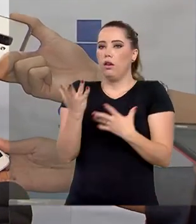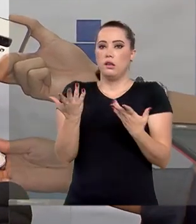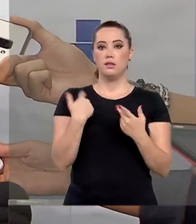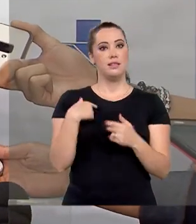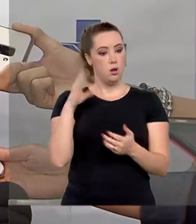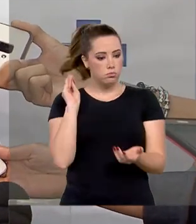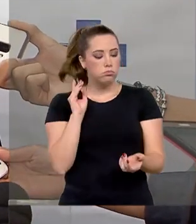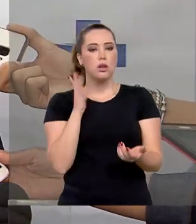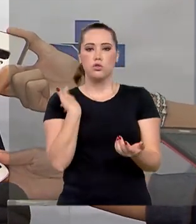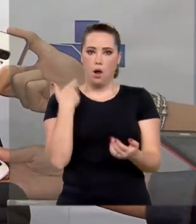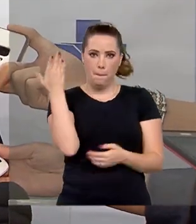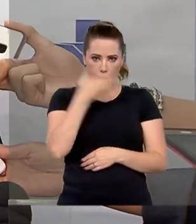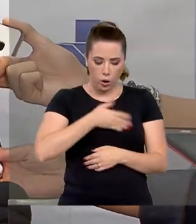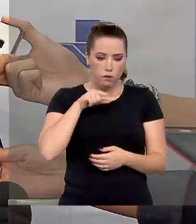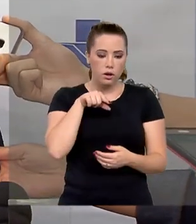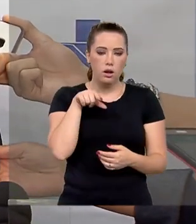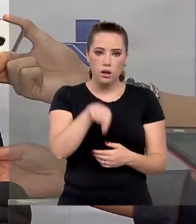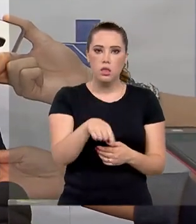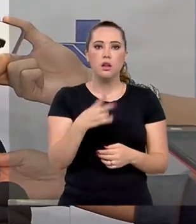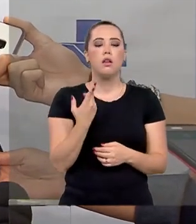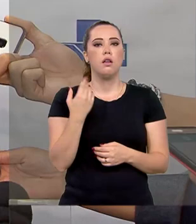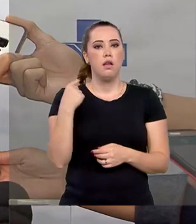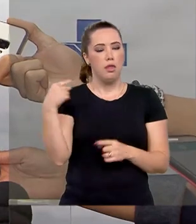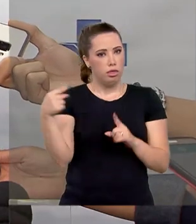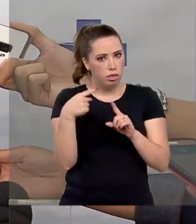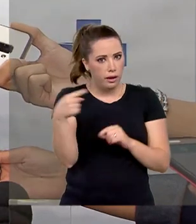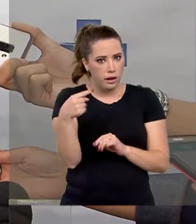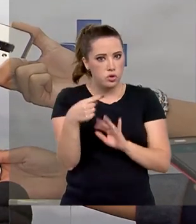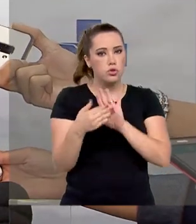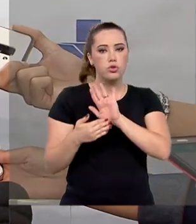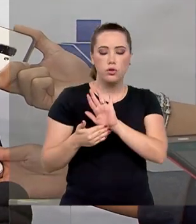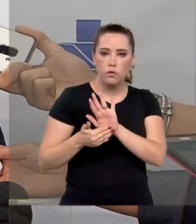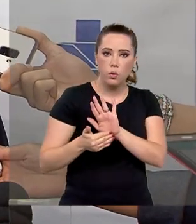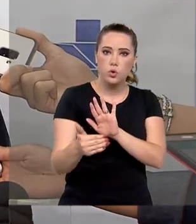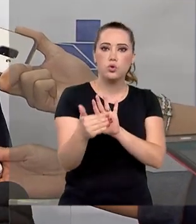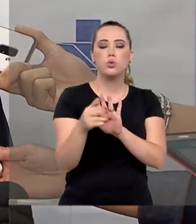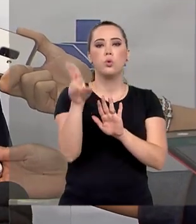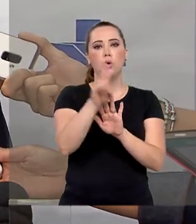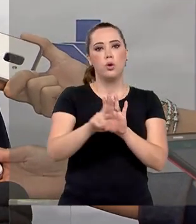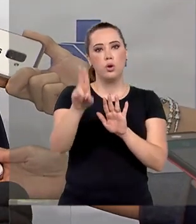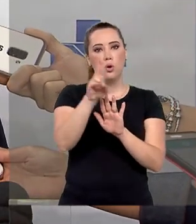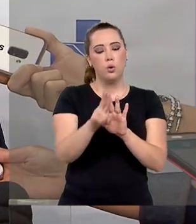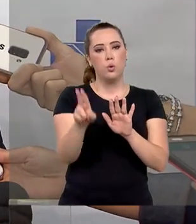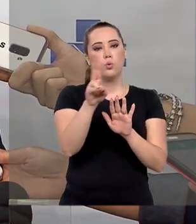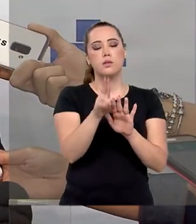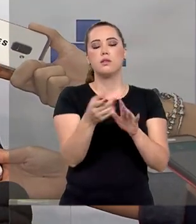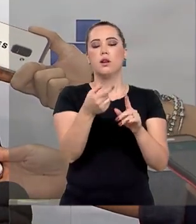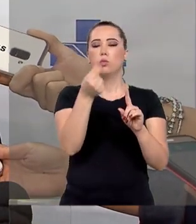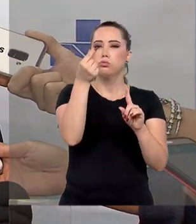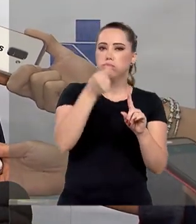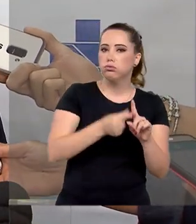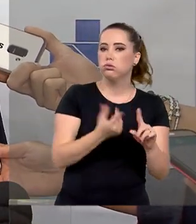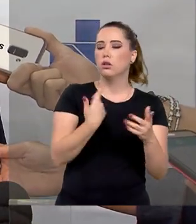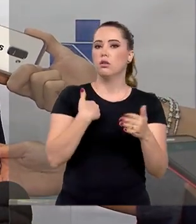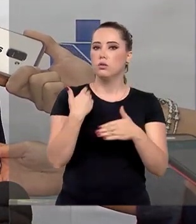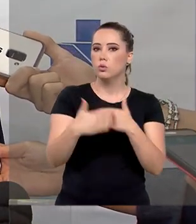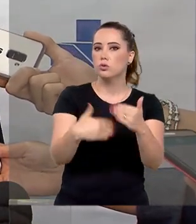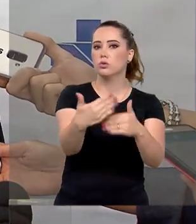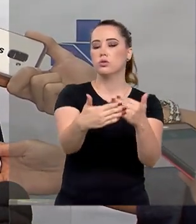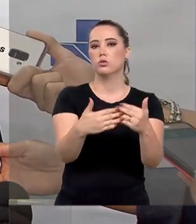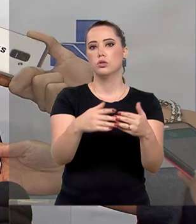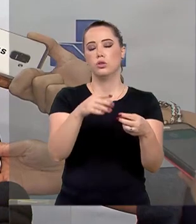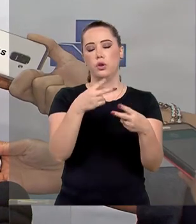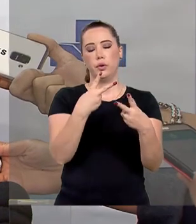testou, está negativo, mantenha o uso do preservativo, mantenha a prevenção, mantenha a atenção. Agora, se